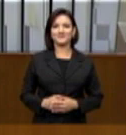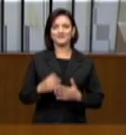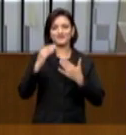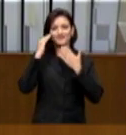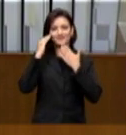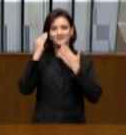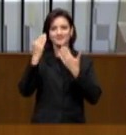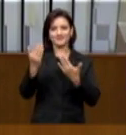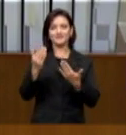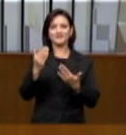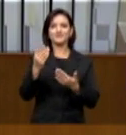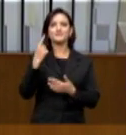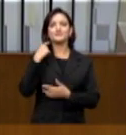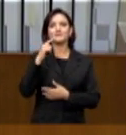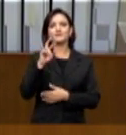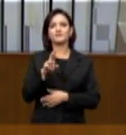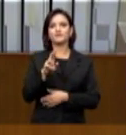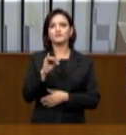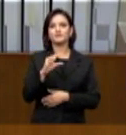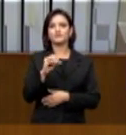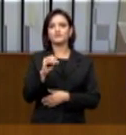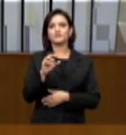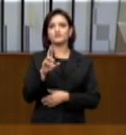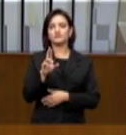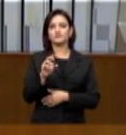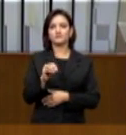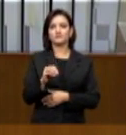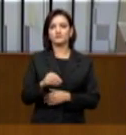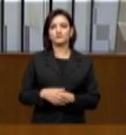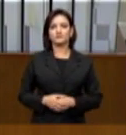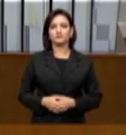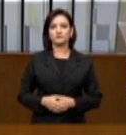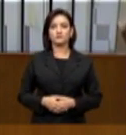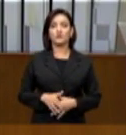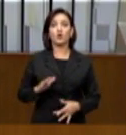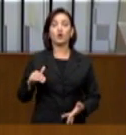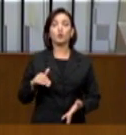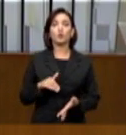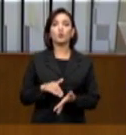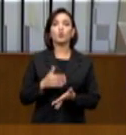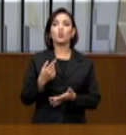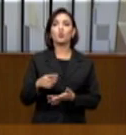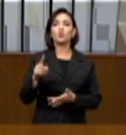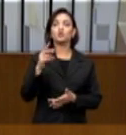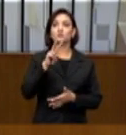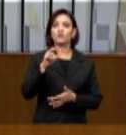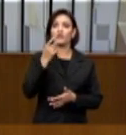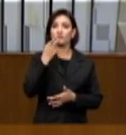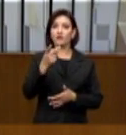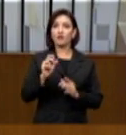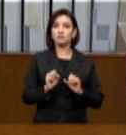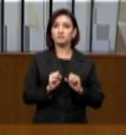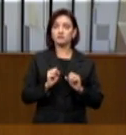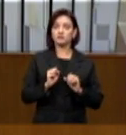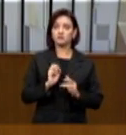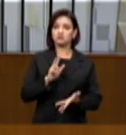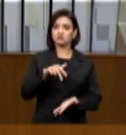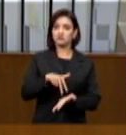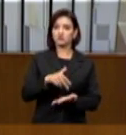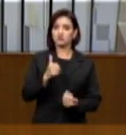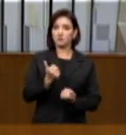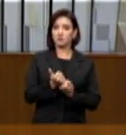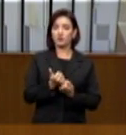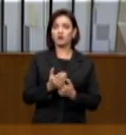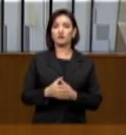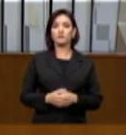Agradeço, doutor Ricardo Nasser. E agora, o último amicus curiae inscrito. Frente Nacional